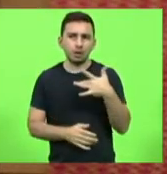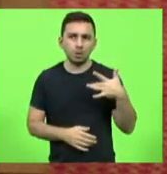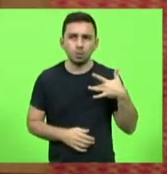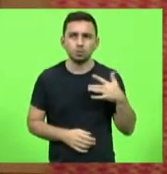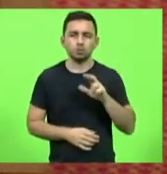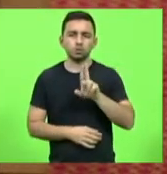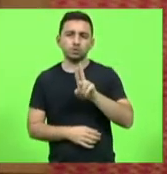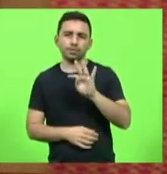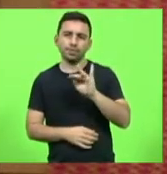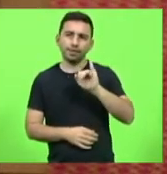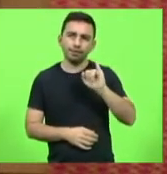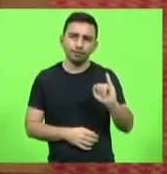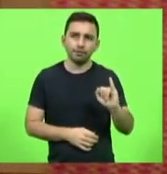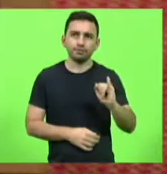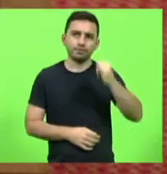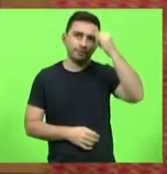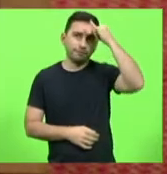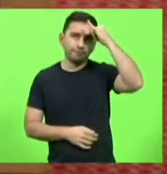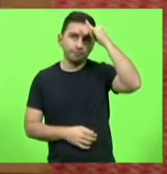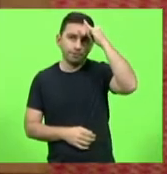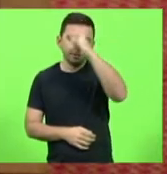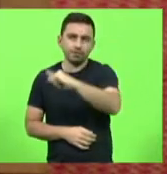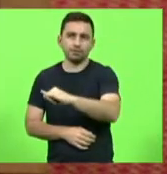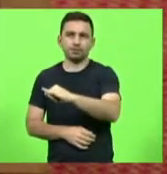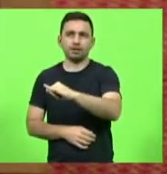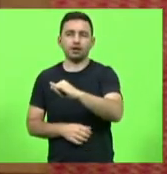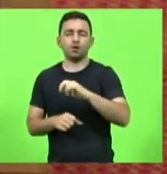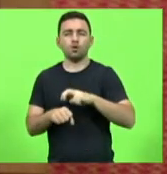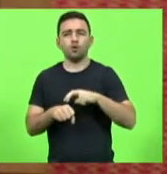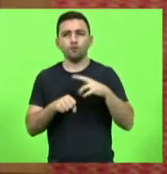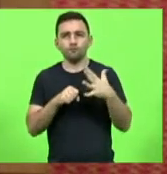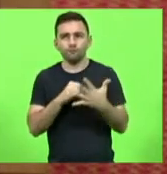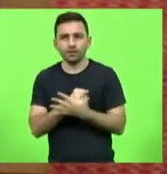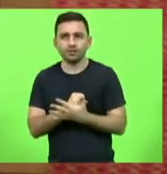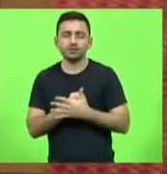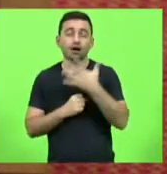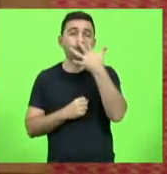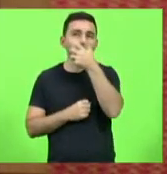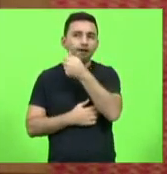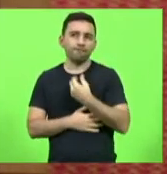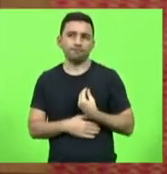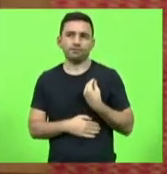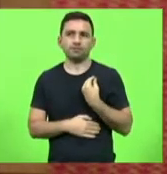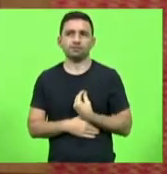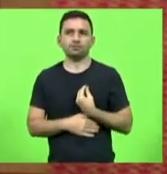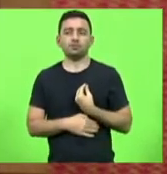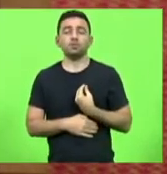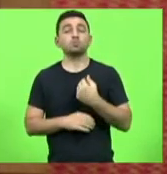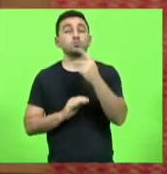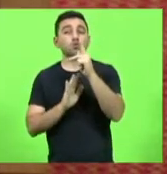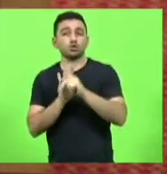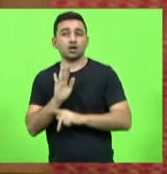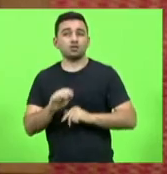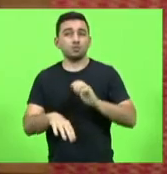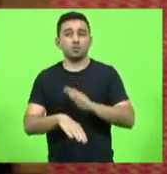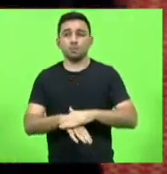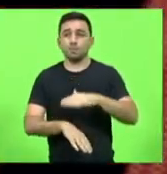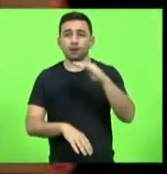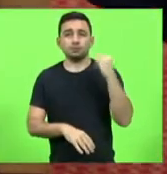de prevenção aí do, Covid, de salvar vidas, o projeto mais importante